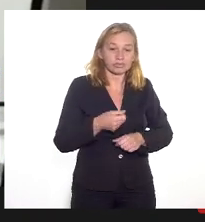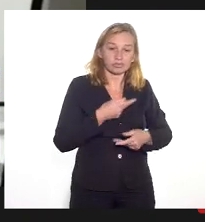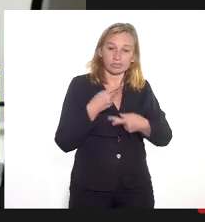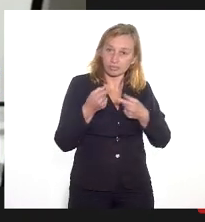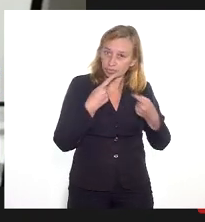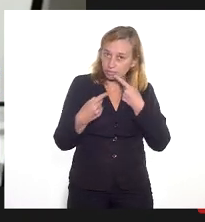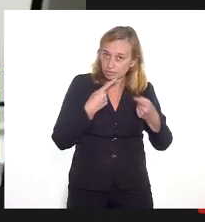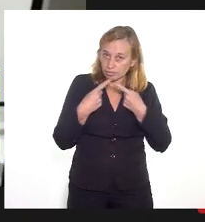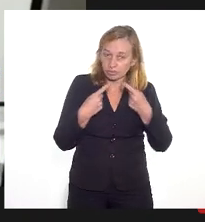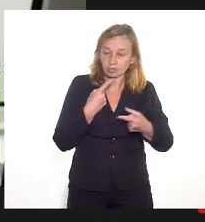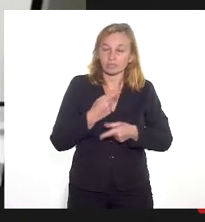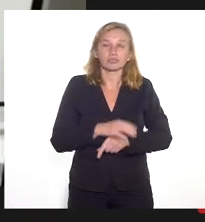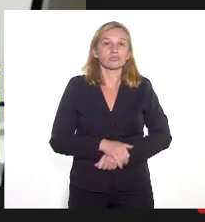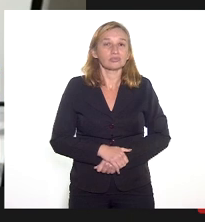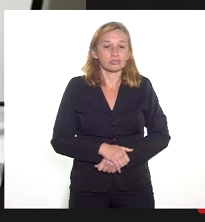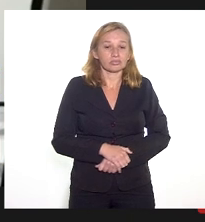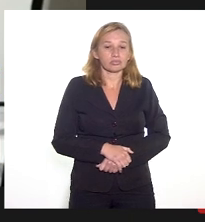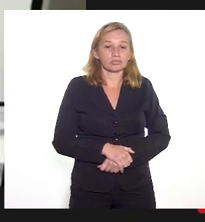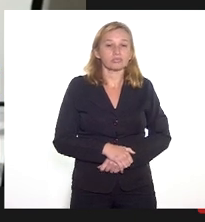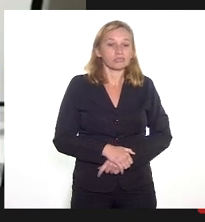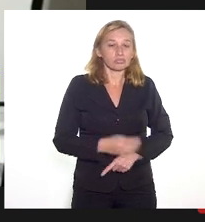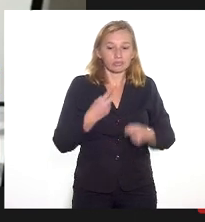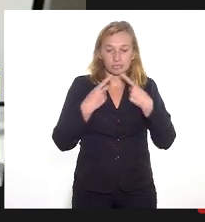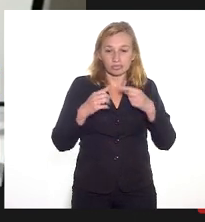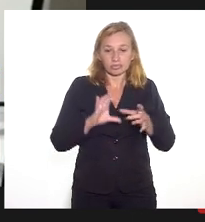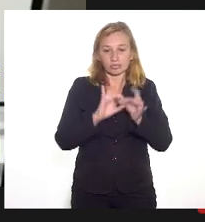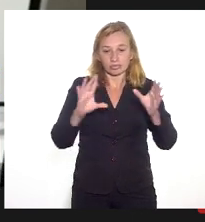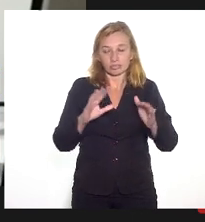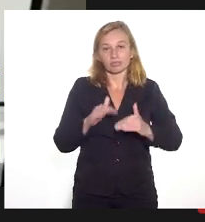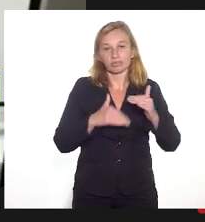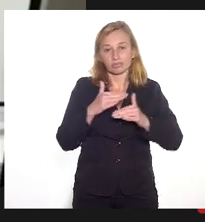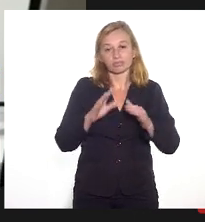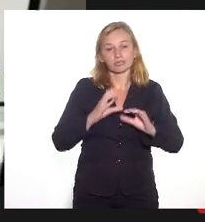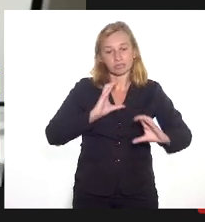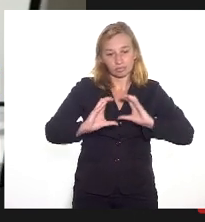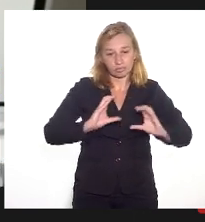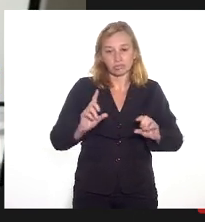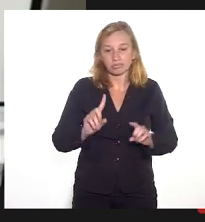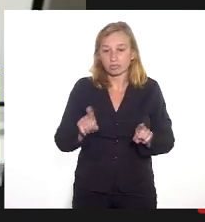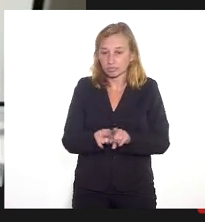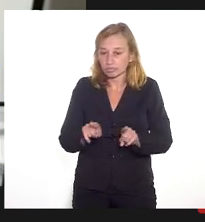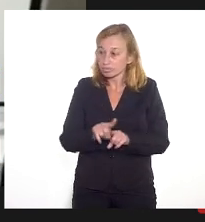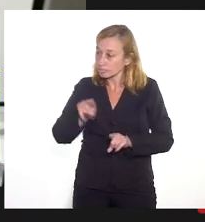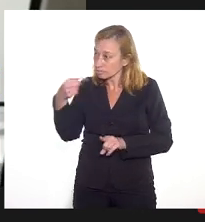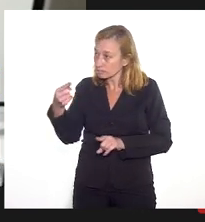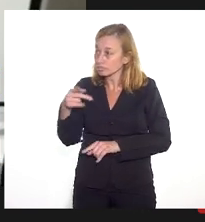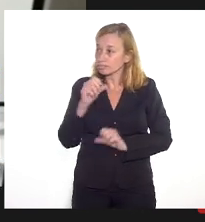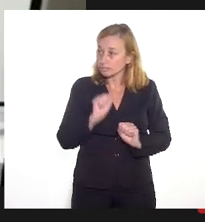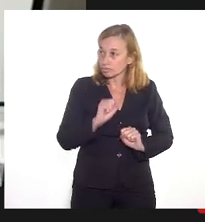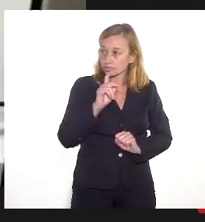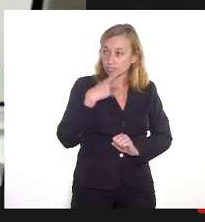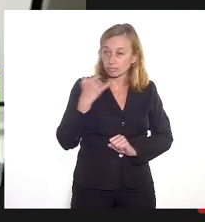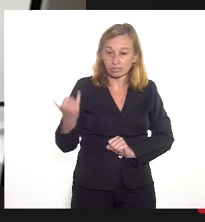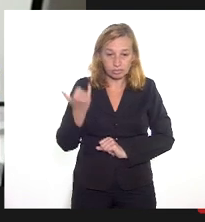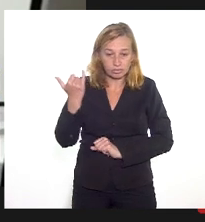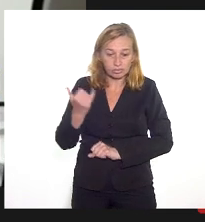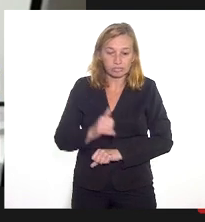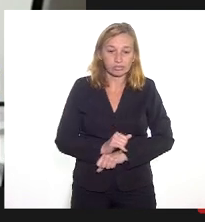e para fazer essa discussão sobre democratização da comunicação. Outro ponto que a gente precisa abordar muito